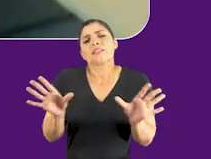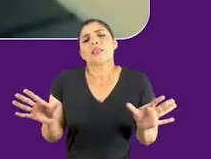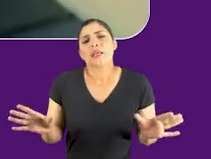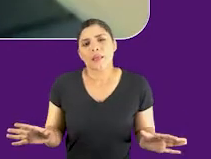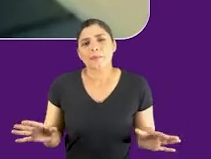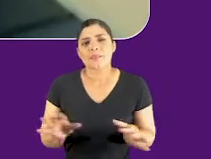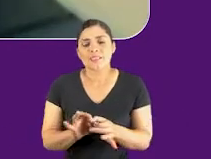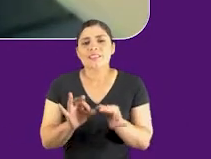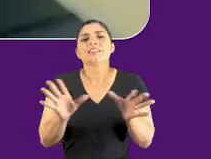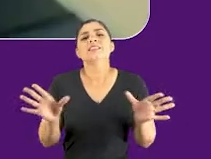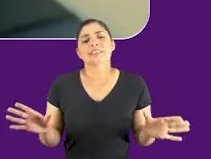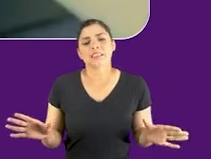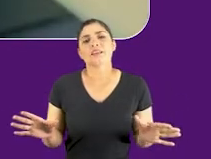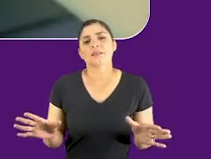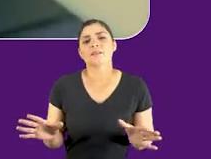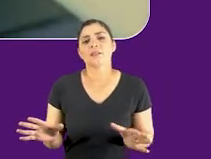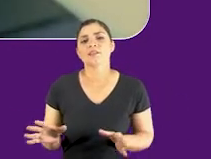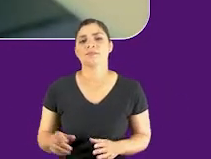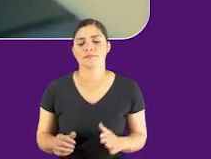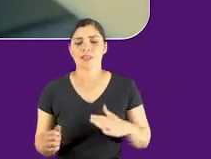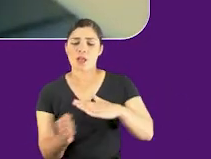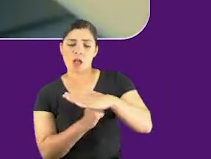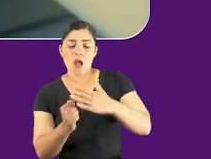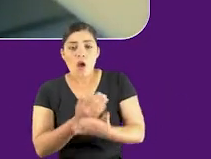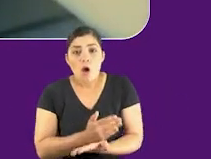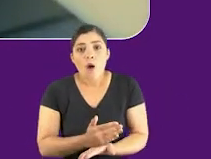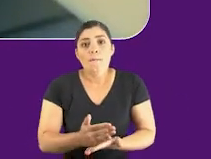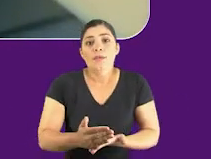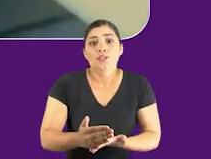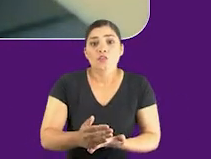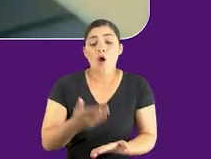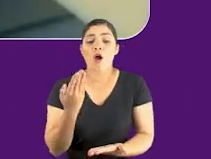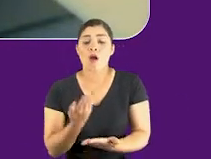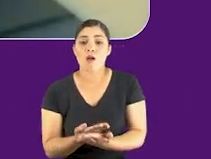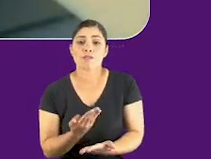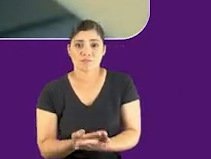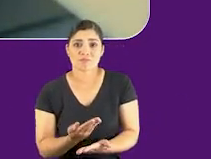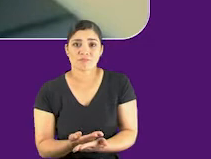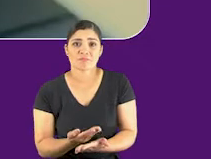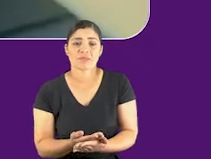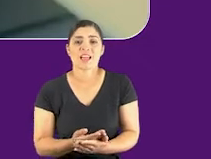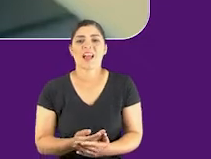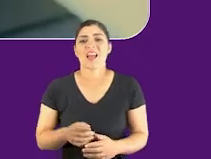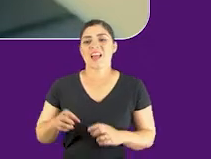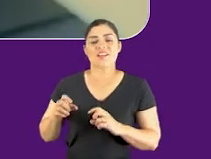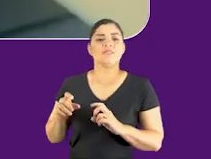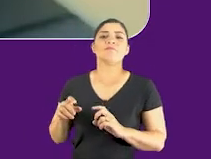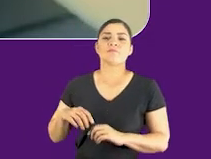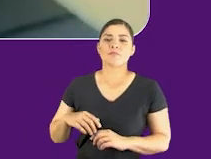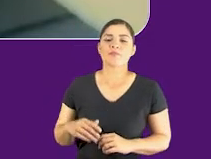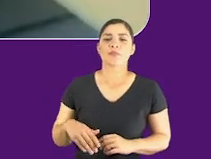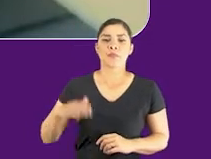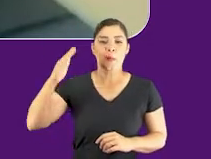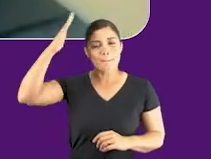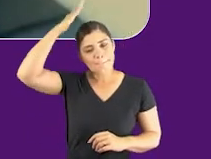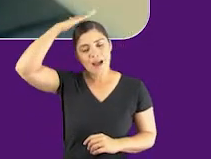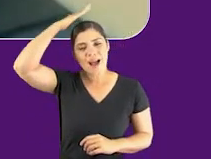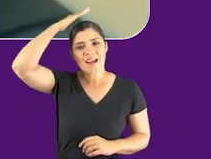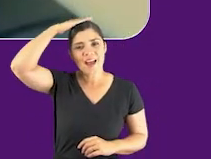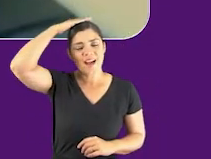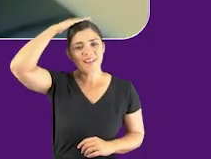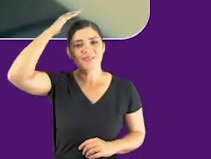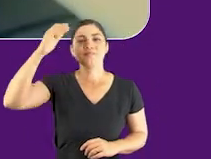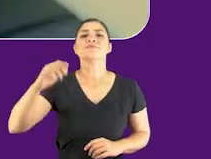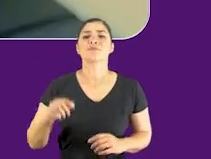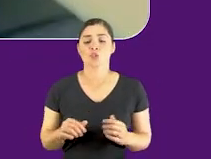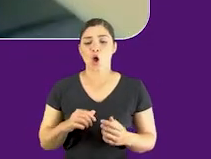aprender também a diesel Às vezes tem umas tratar de uns estudantes no no interior do Pará que tem uma solução que